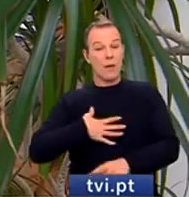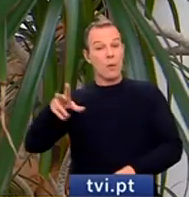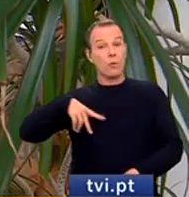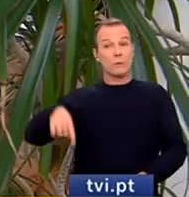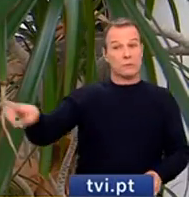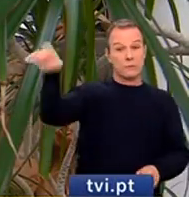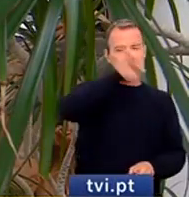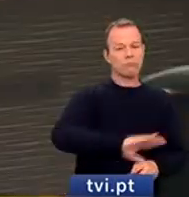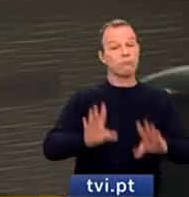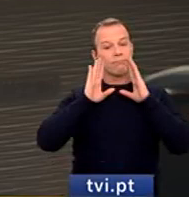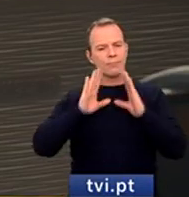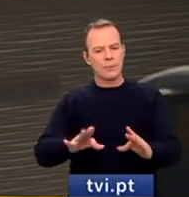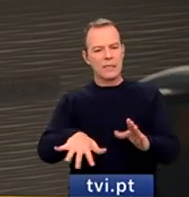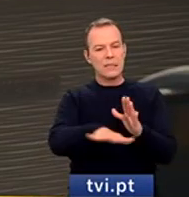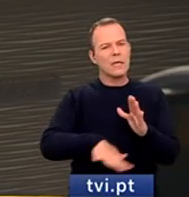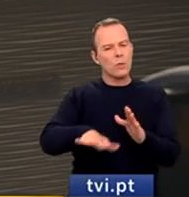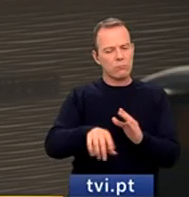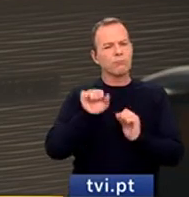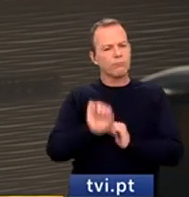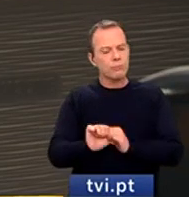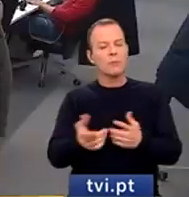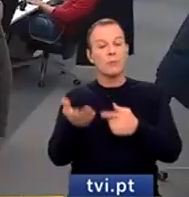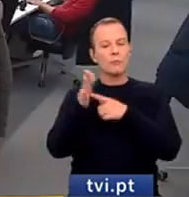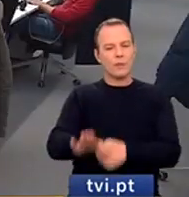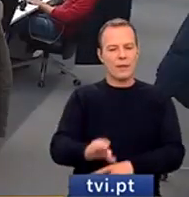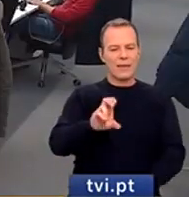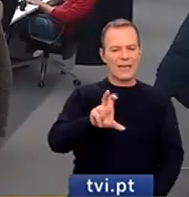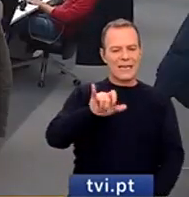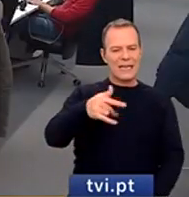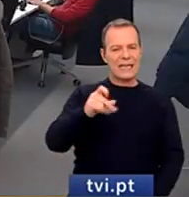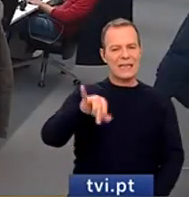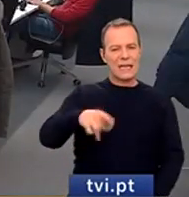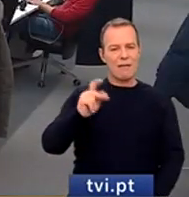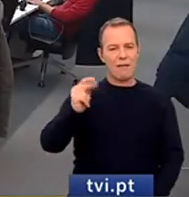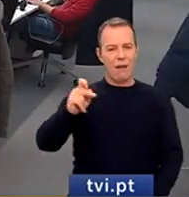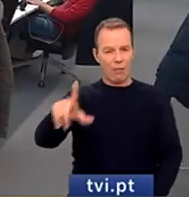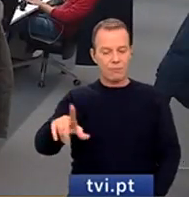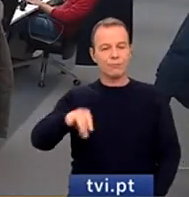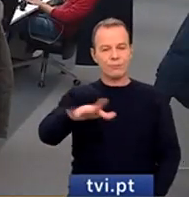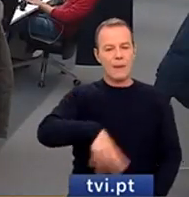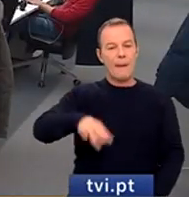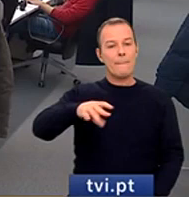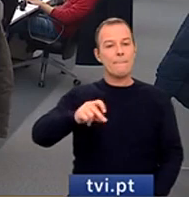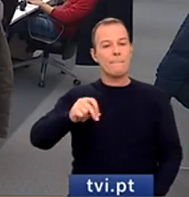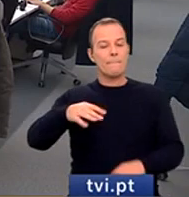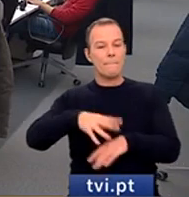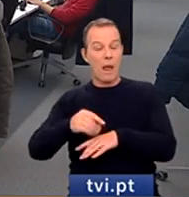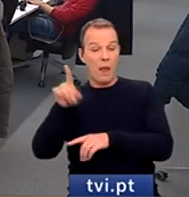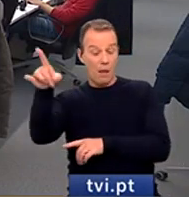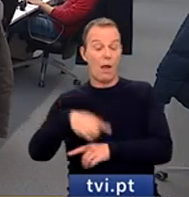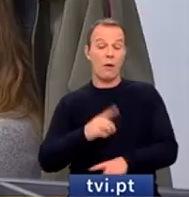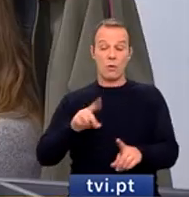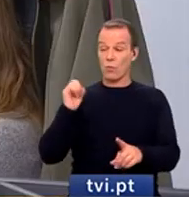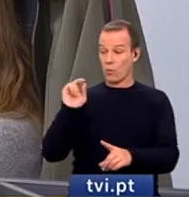portuguesas atentas a estes sinais dos tempos. É o caso da Critical Manufacturing, na Maia. Disponibiliza há um ano